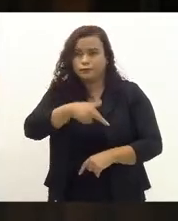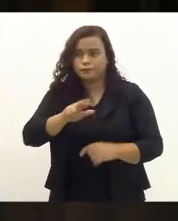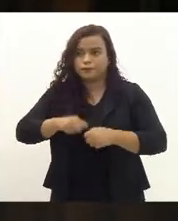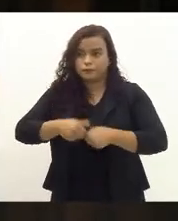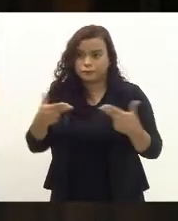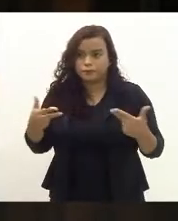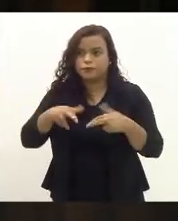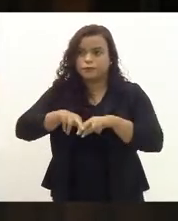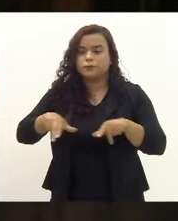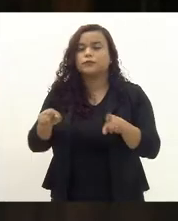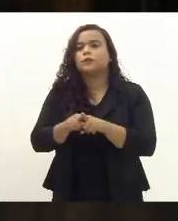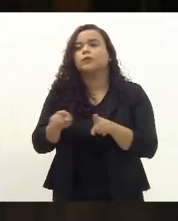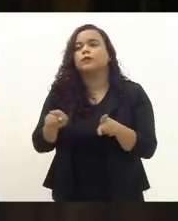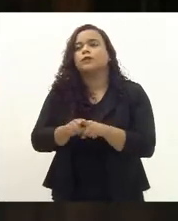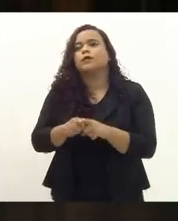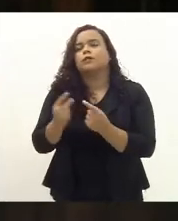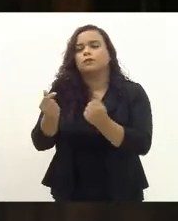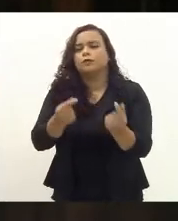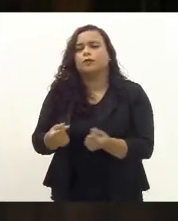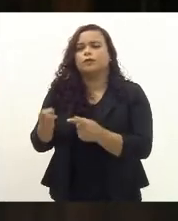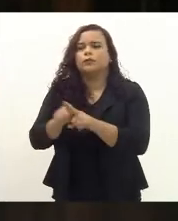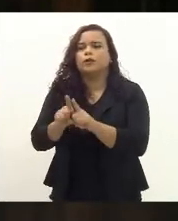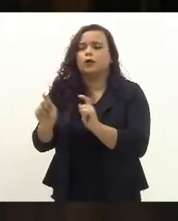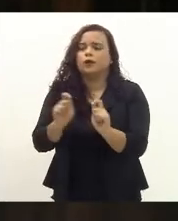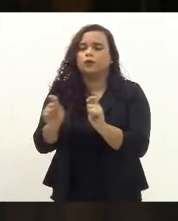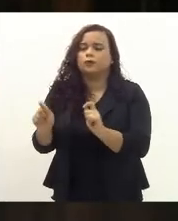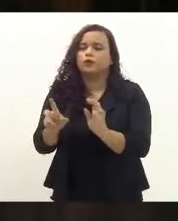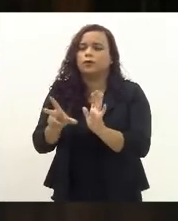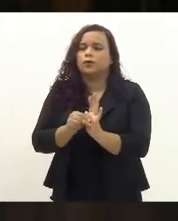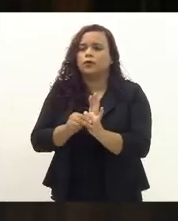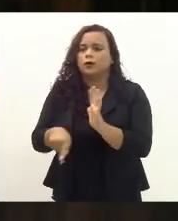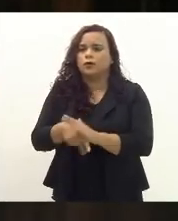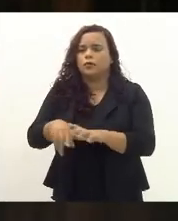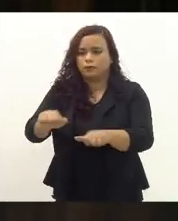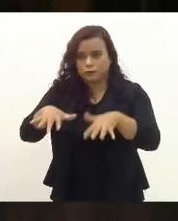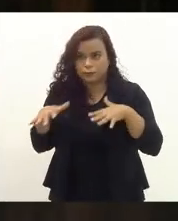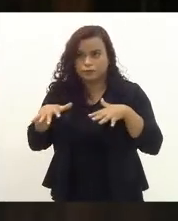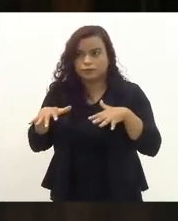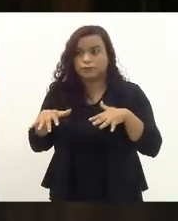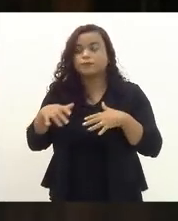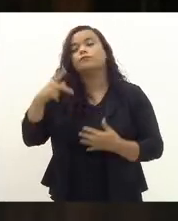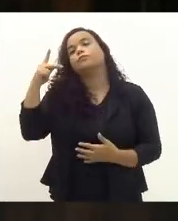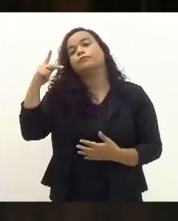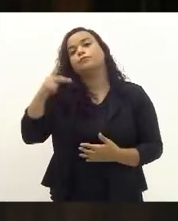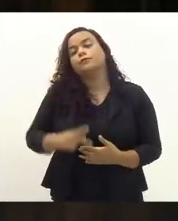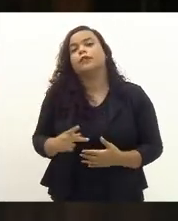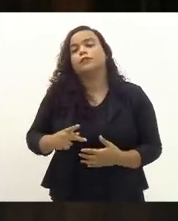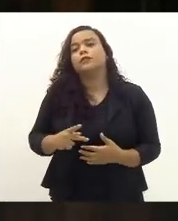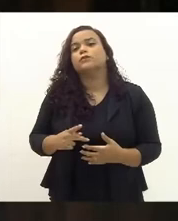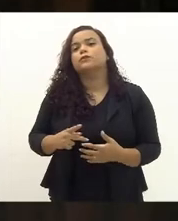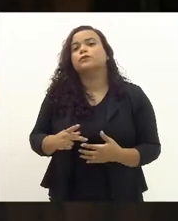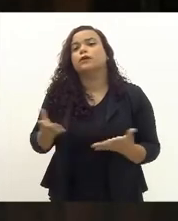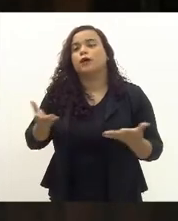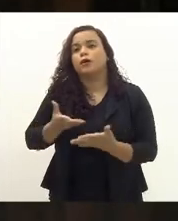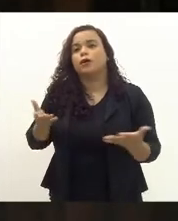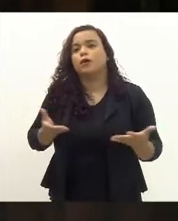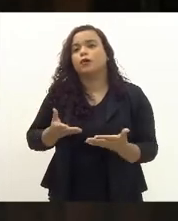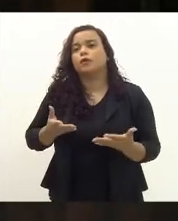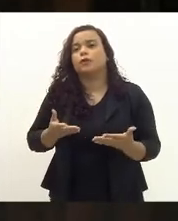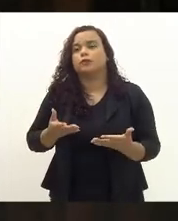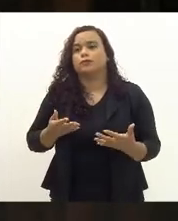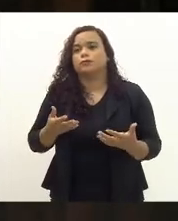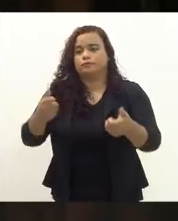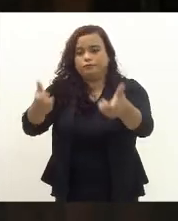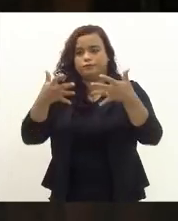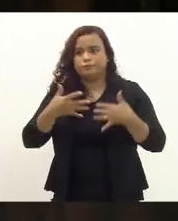as emendas de plenário a presidência já vai com linha parecer da